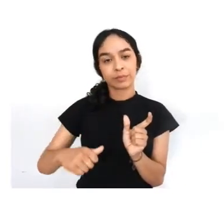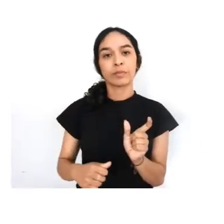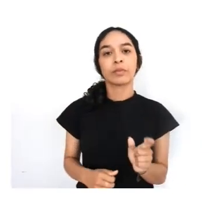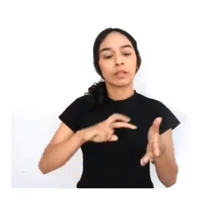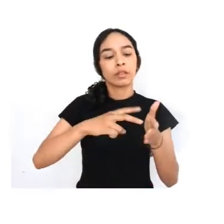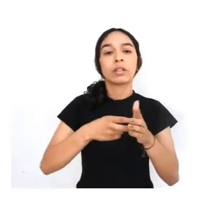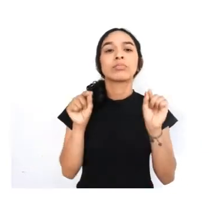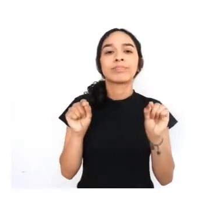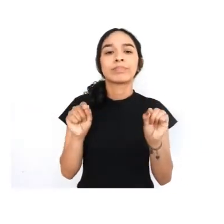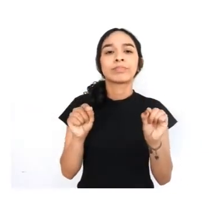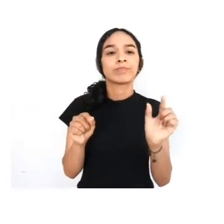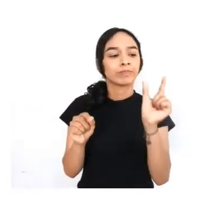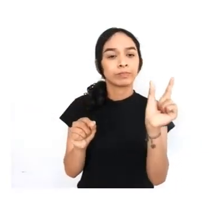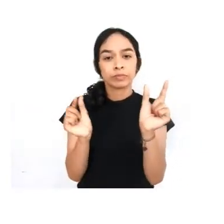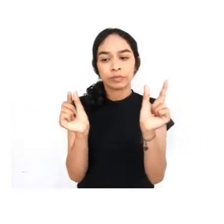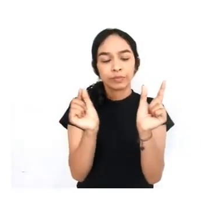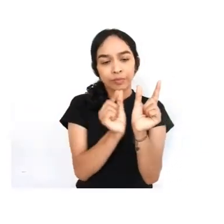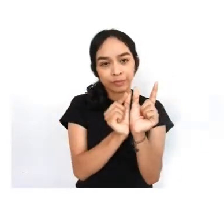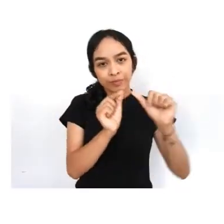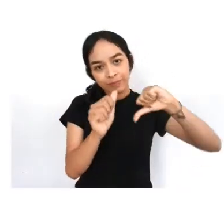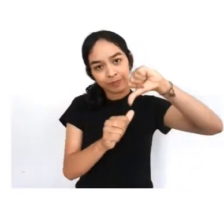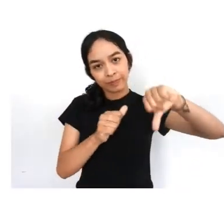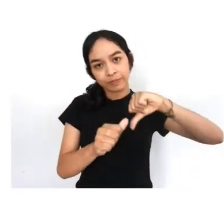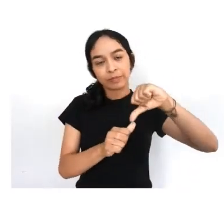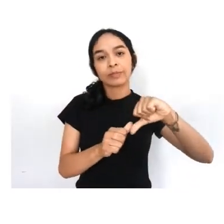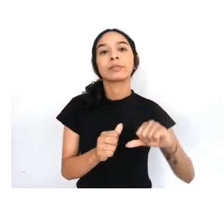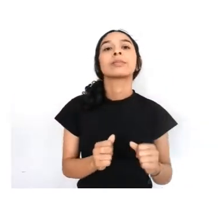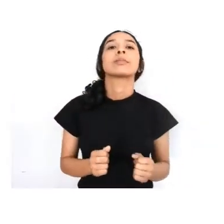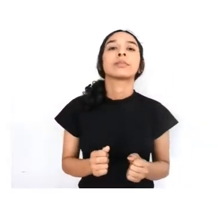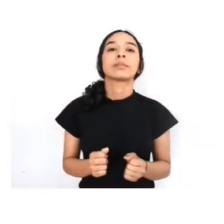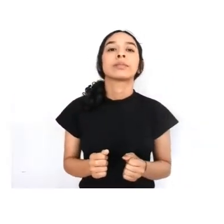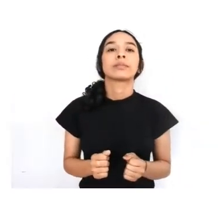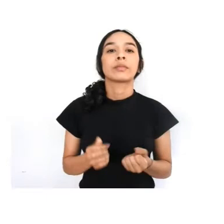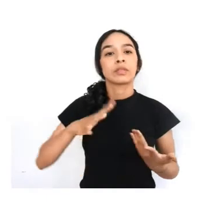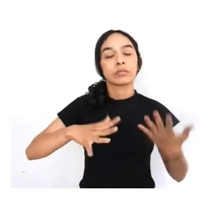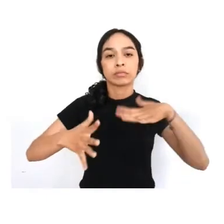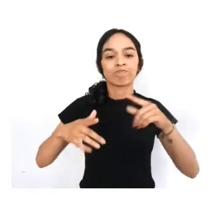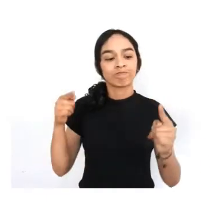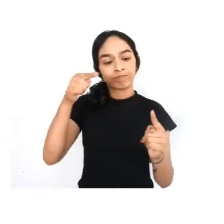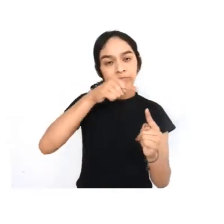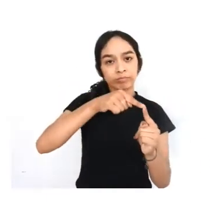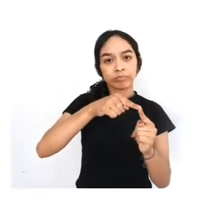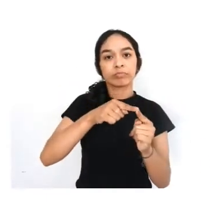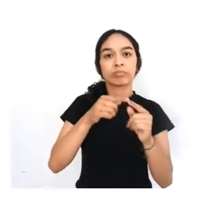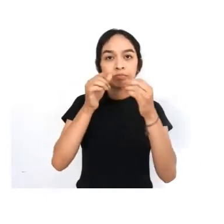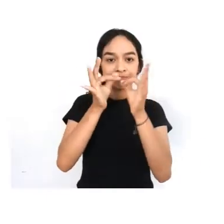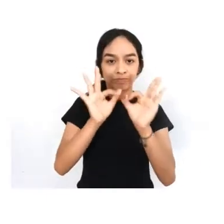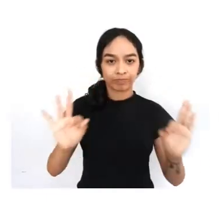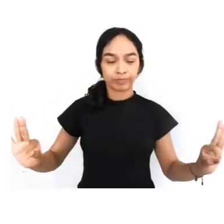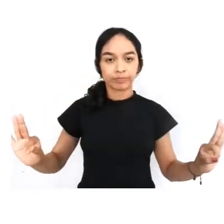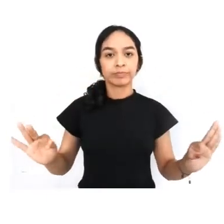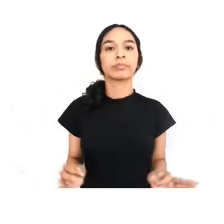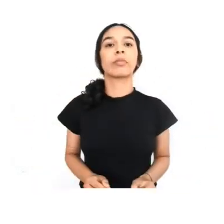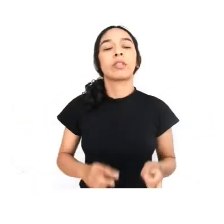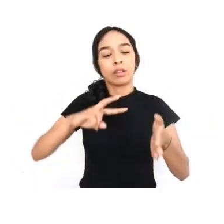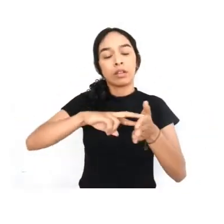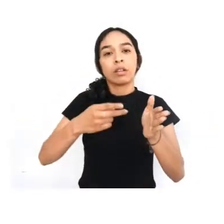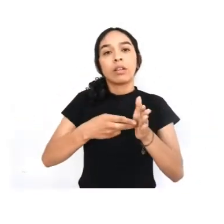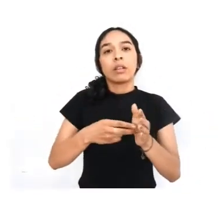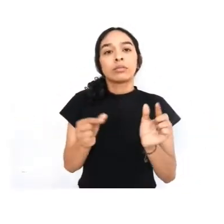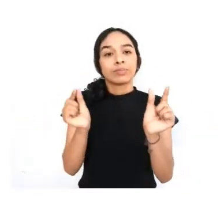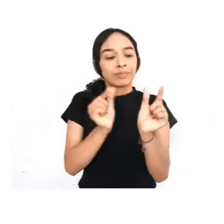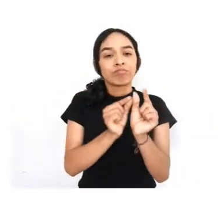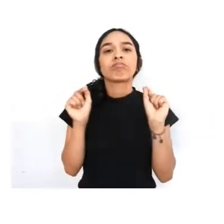declinada, isto é, as palavras sofrem alterações no sufixo de acordo com a sua função sintática. Mas o